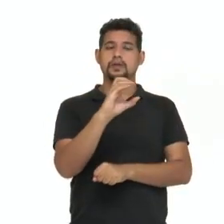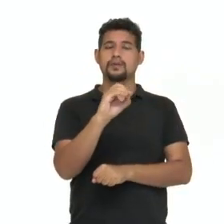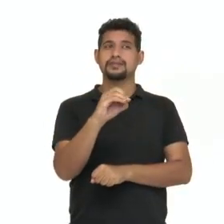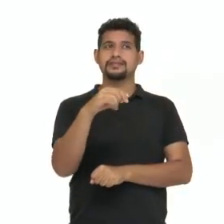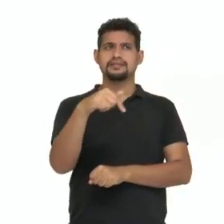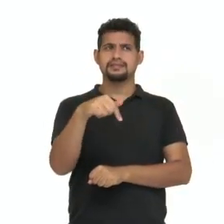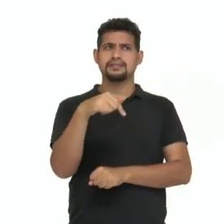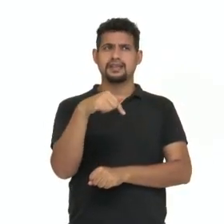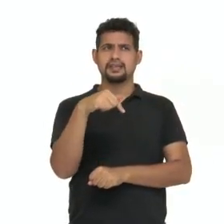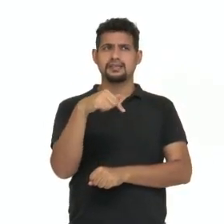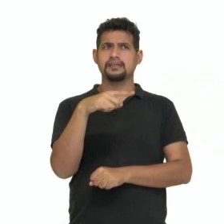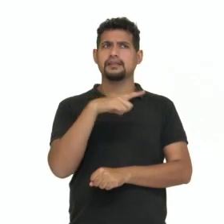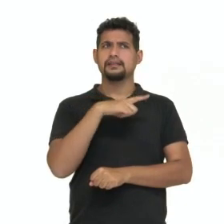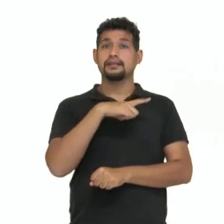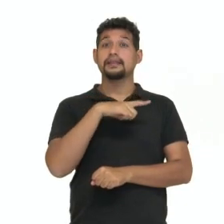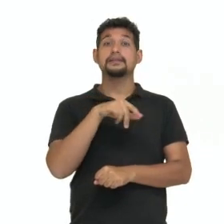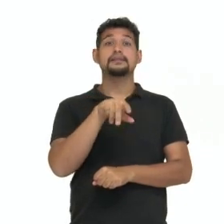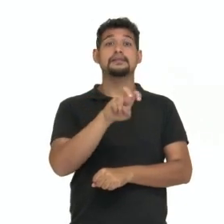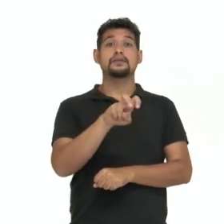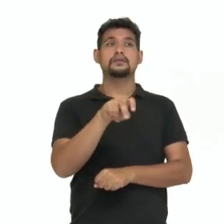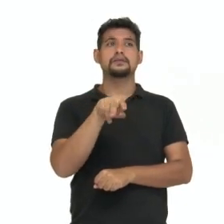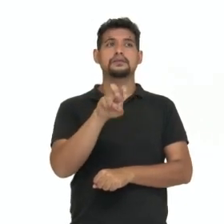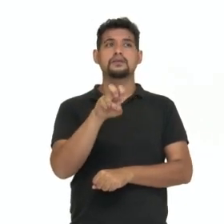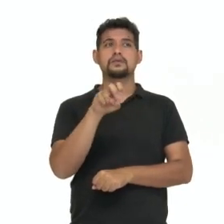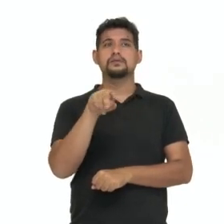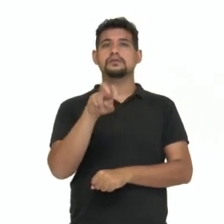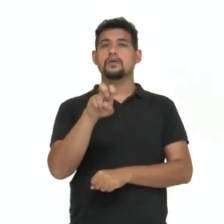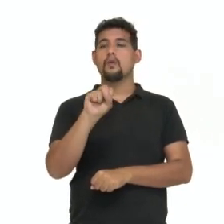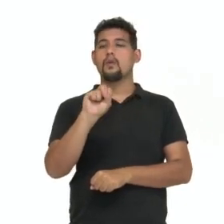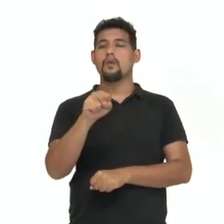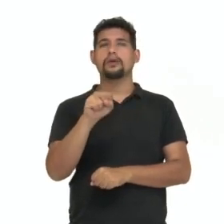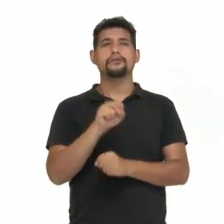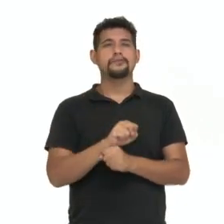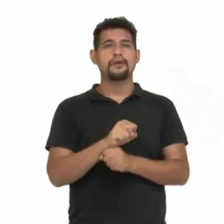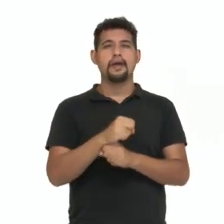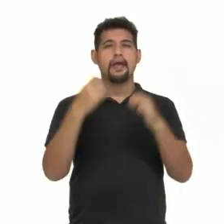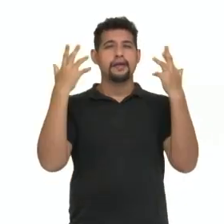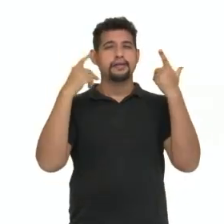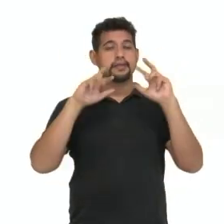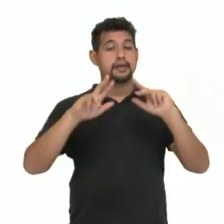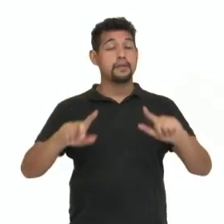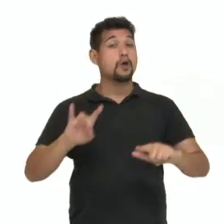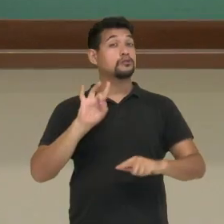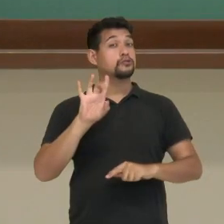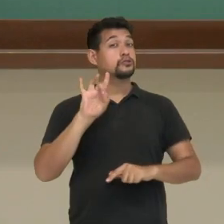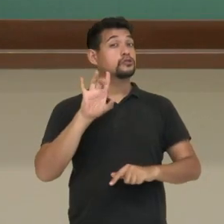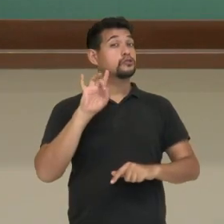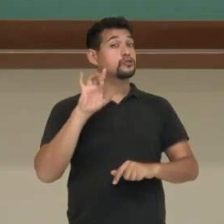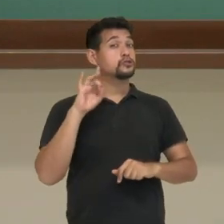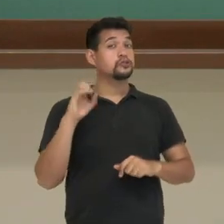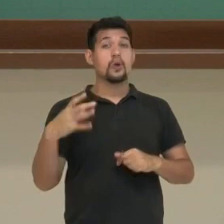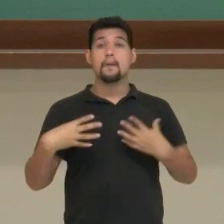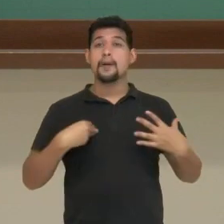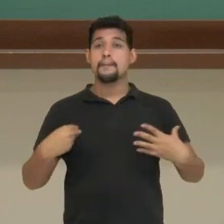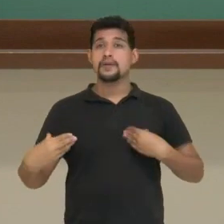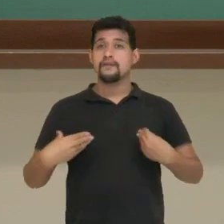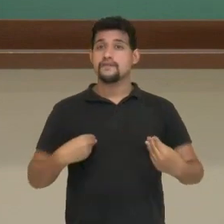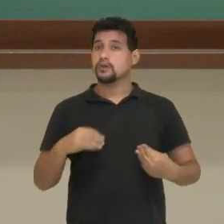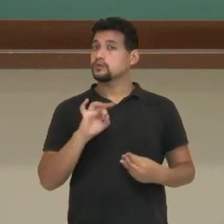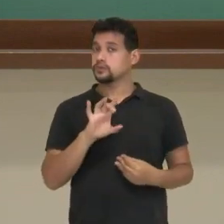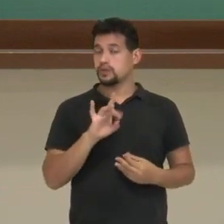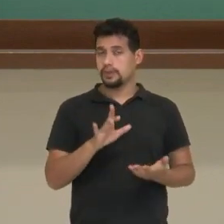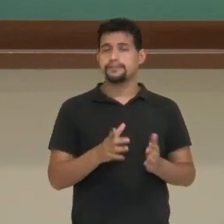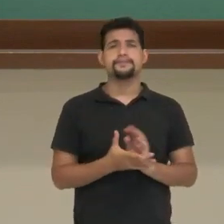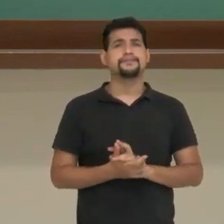até bastante desatualizado. São 5.558 espécies somente de